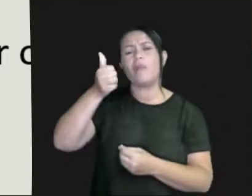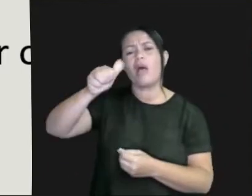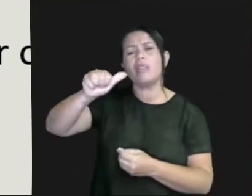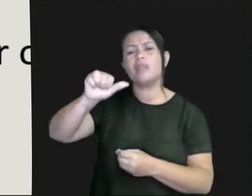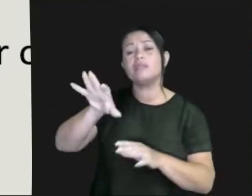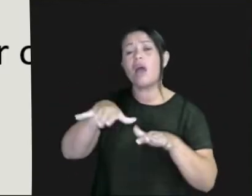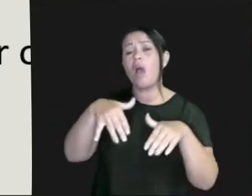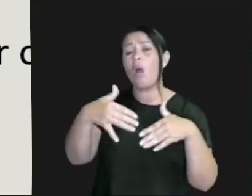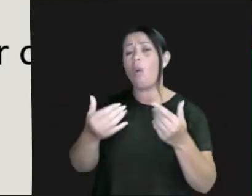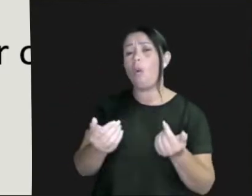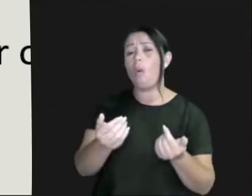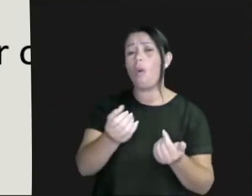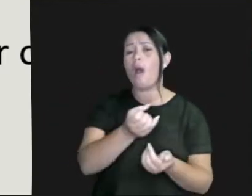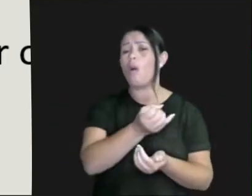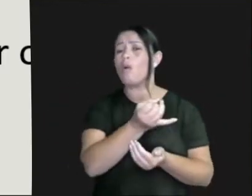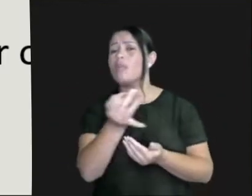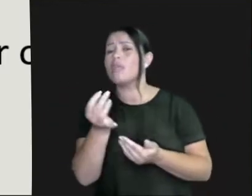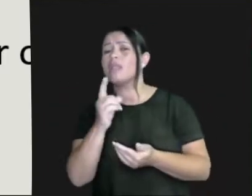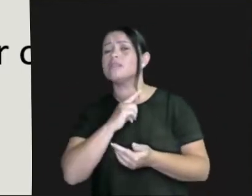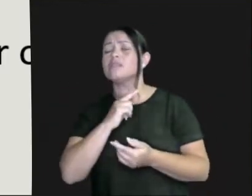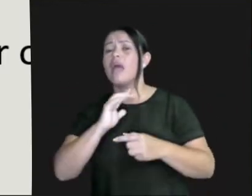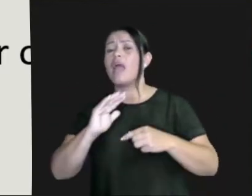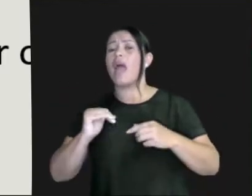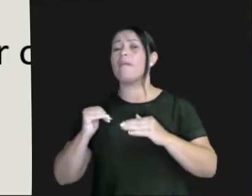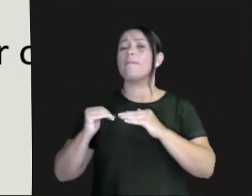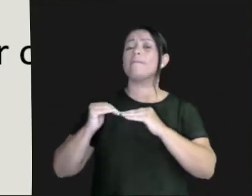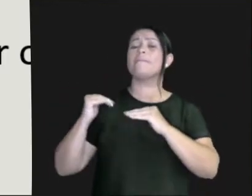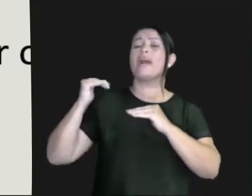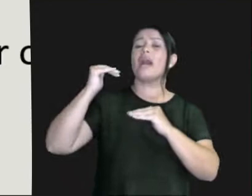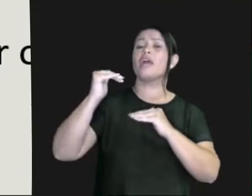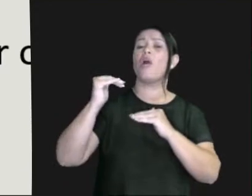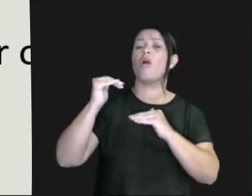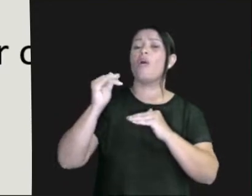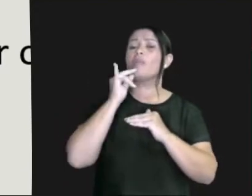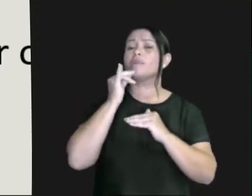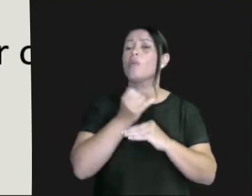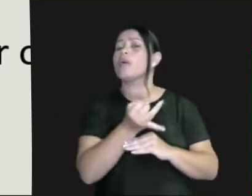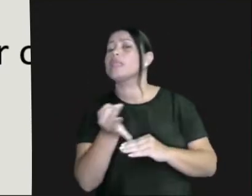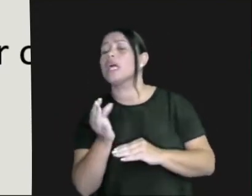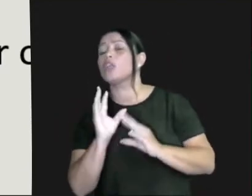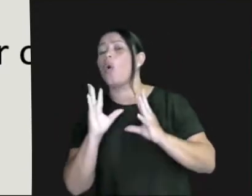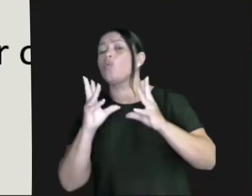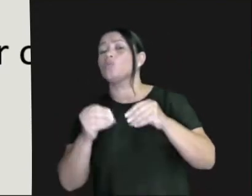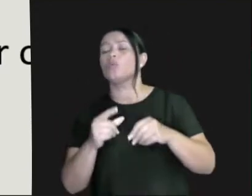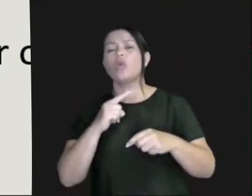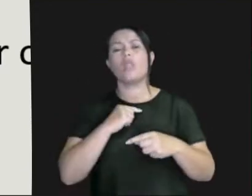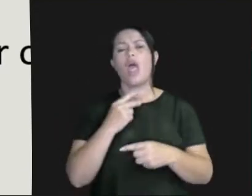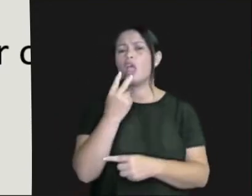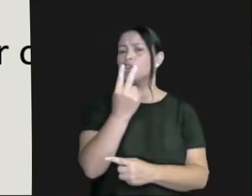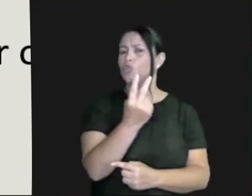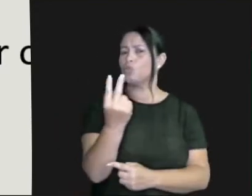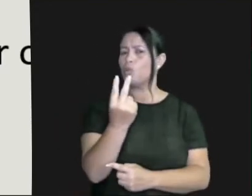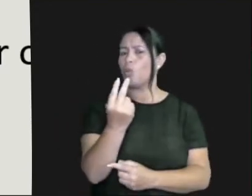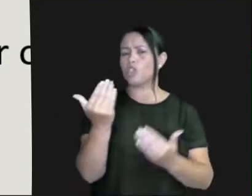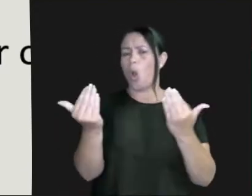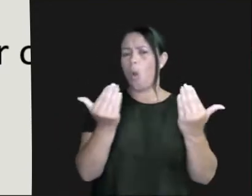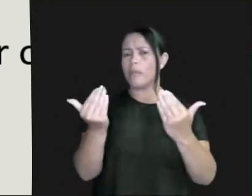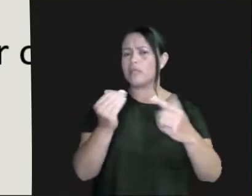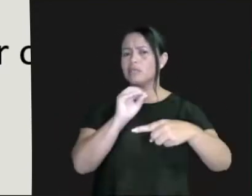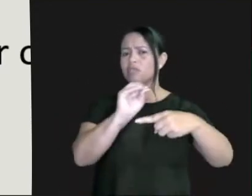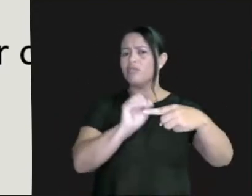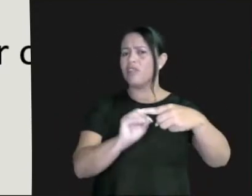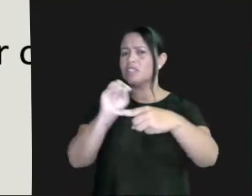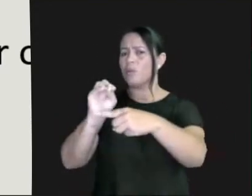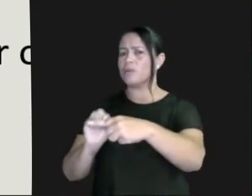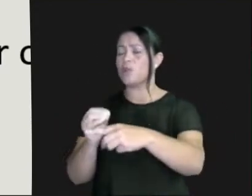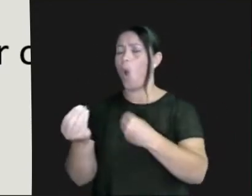qual delas representa a maior quantidade ou a parte de um todo. Existem duas formas de comparações de frações,